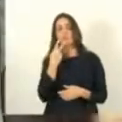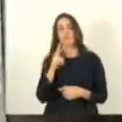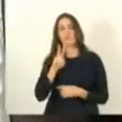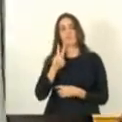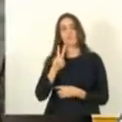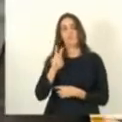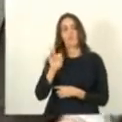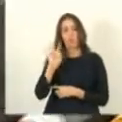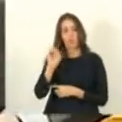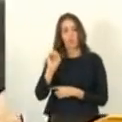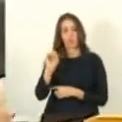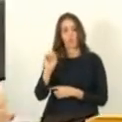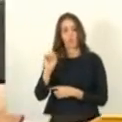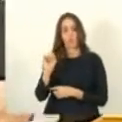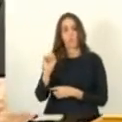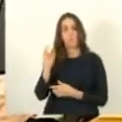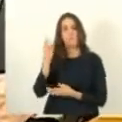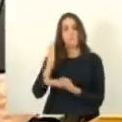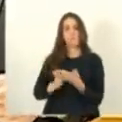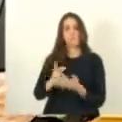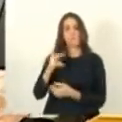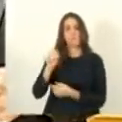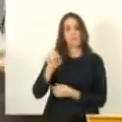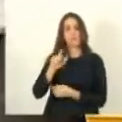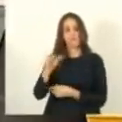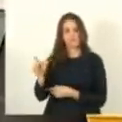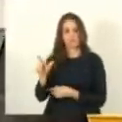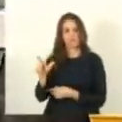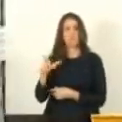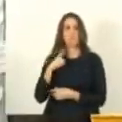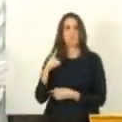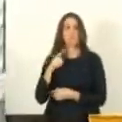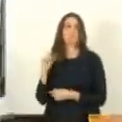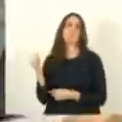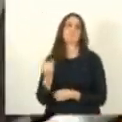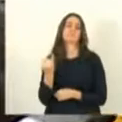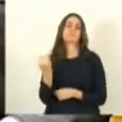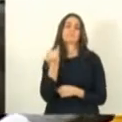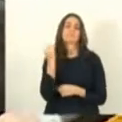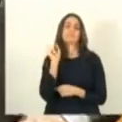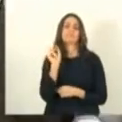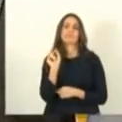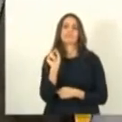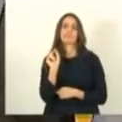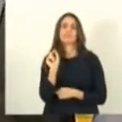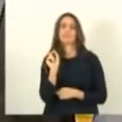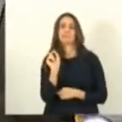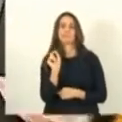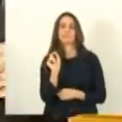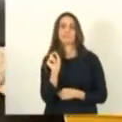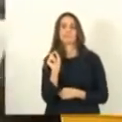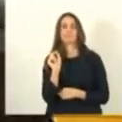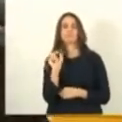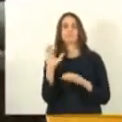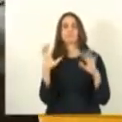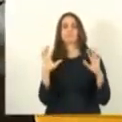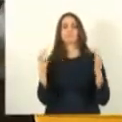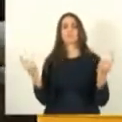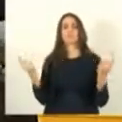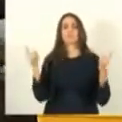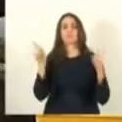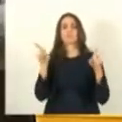a sanção parcial. Foi feito um ato importante em celebrando